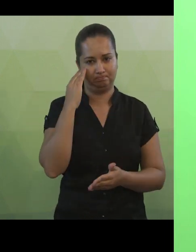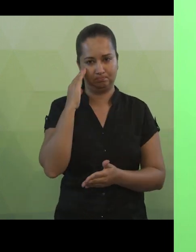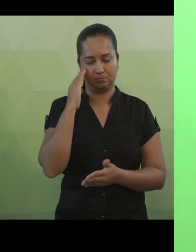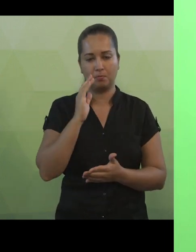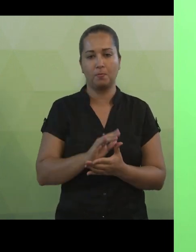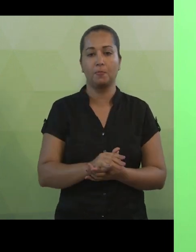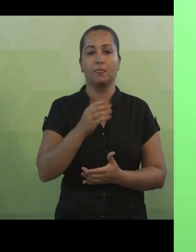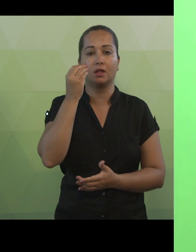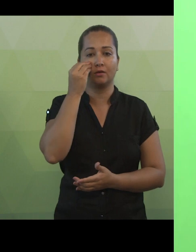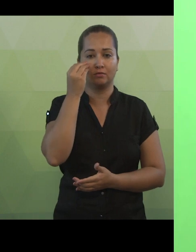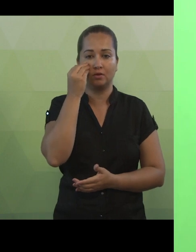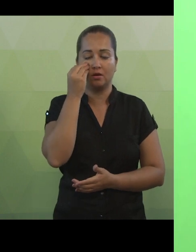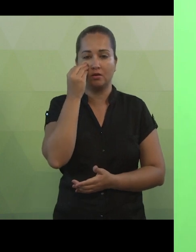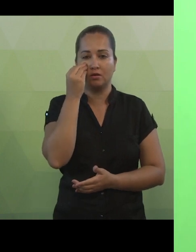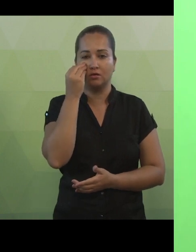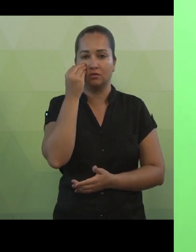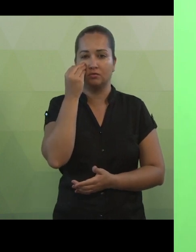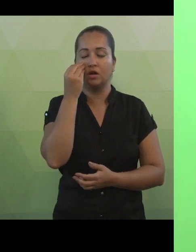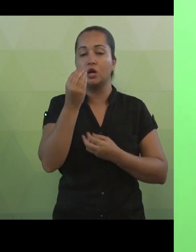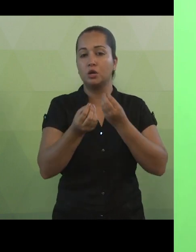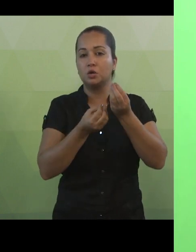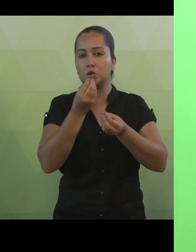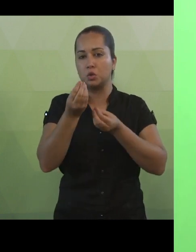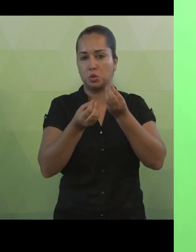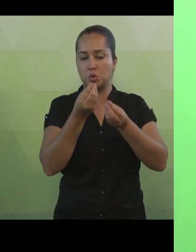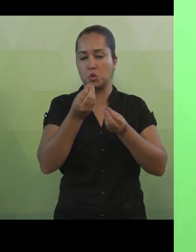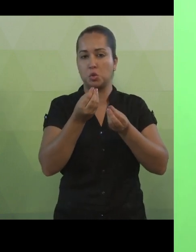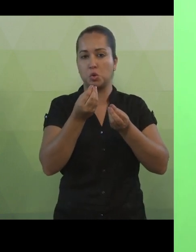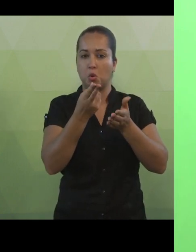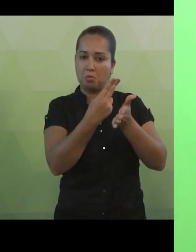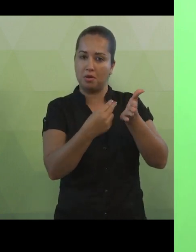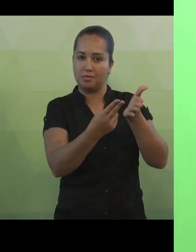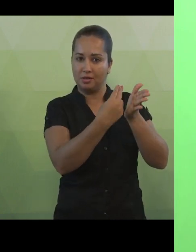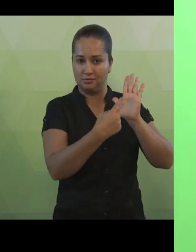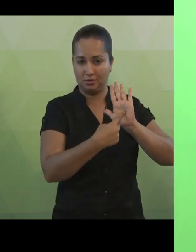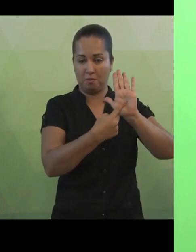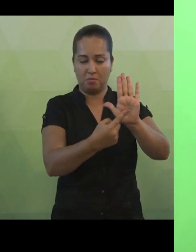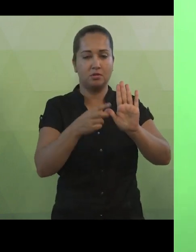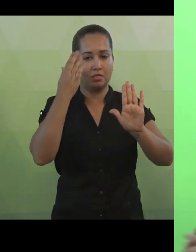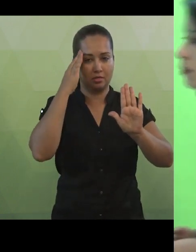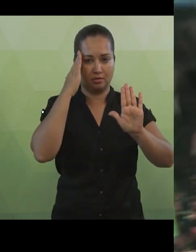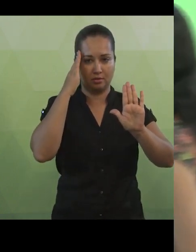ver uma representação conceitual de uma instância através de uma figura.